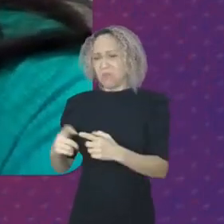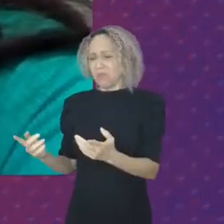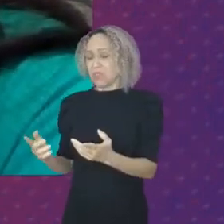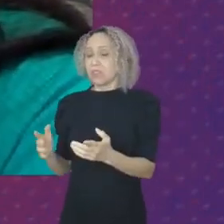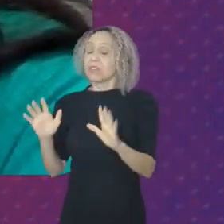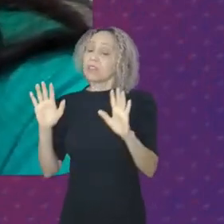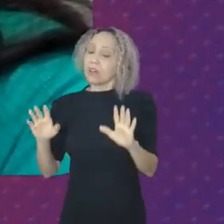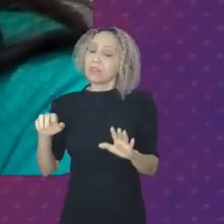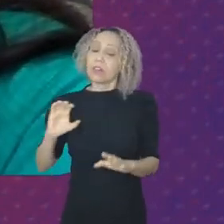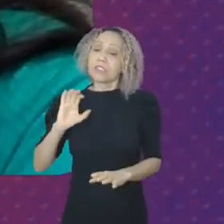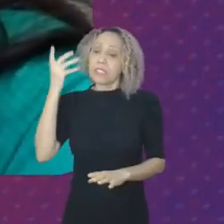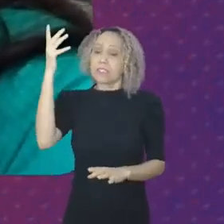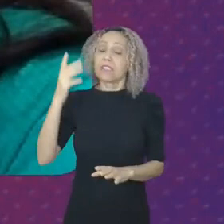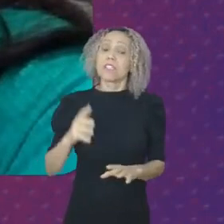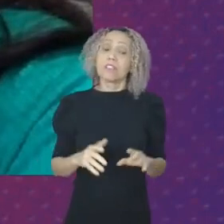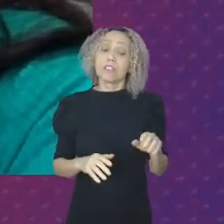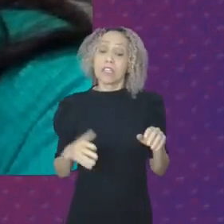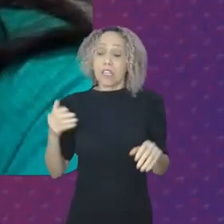mulheres, né?